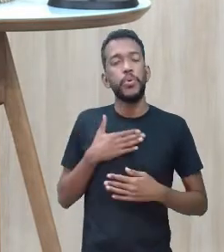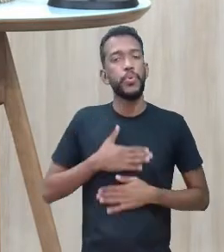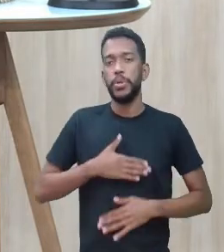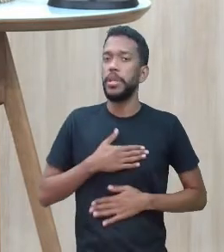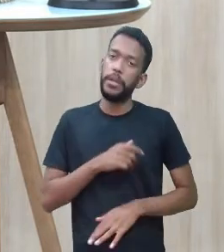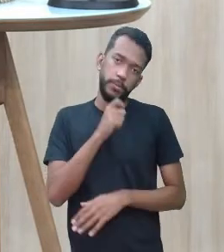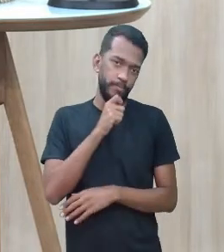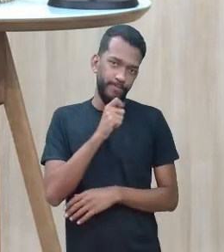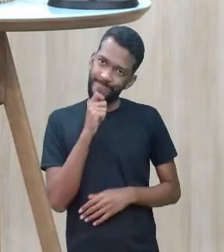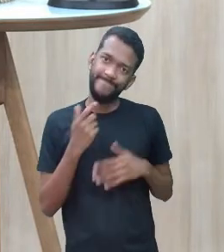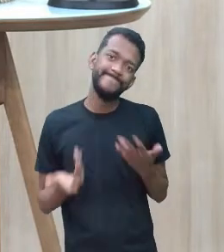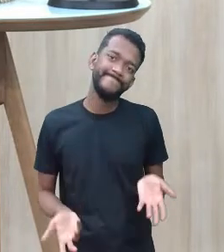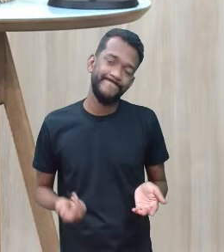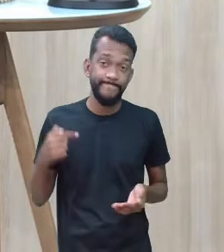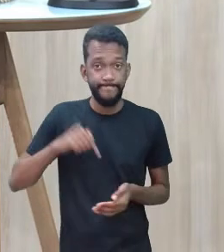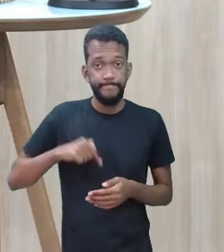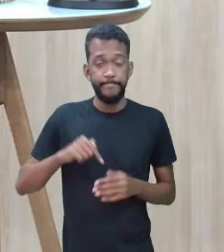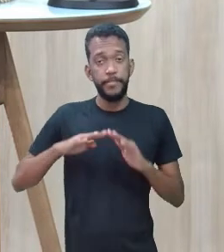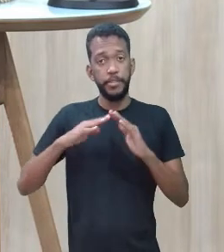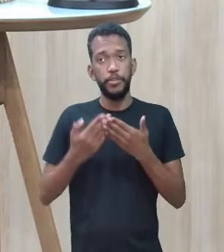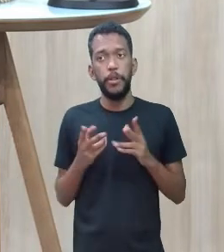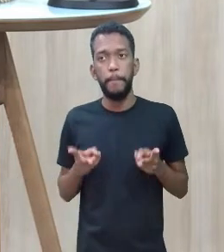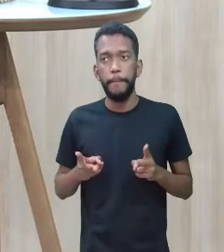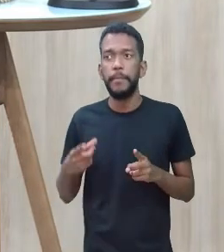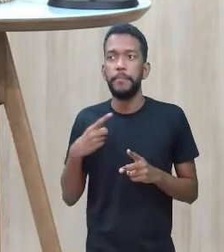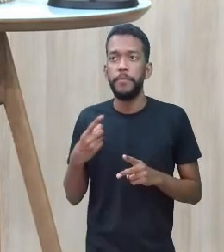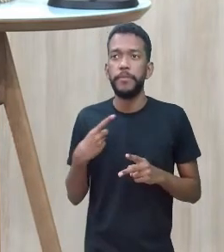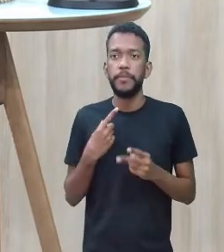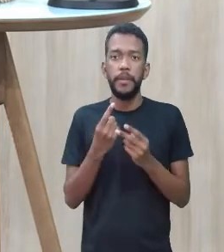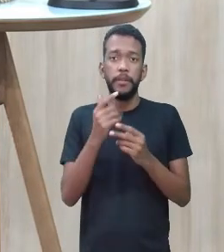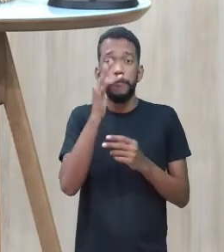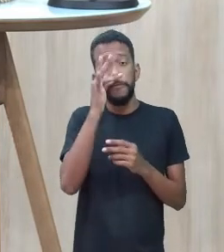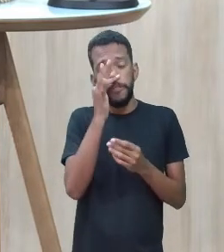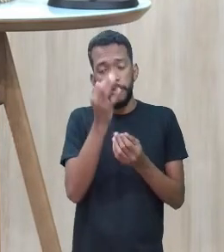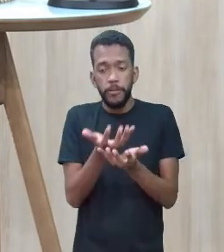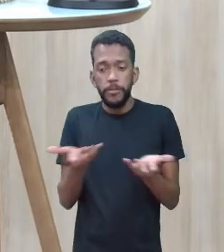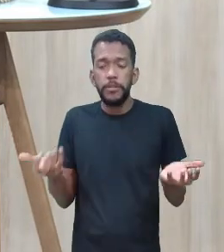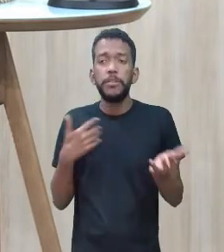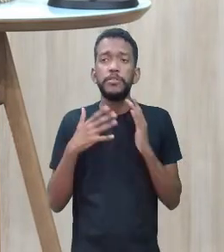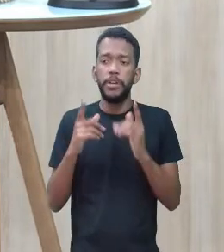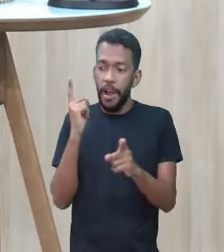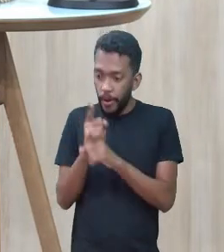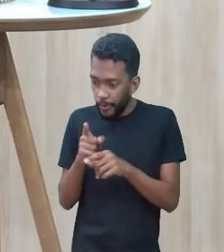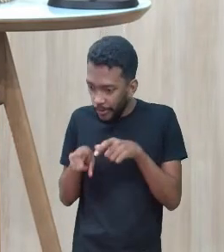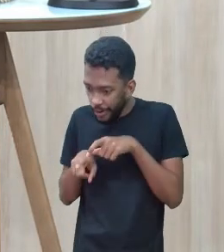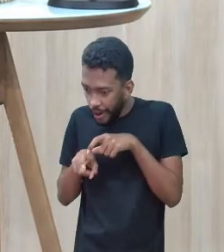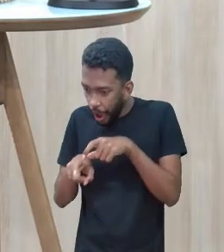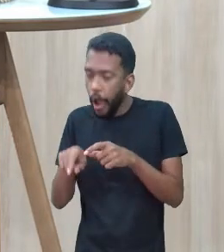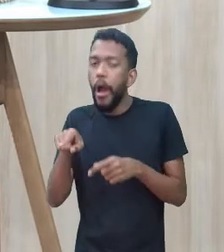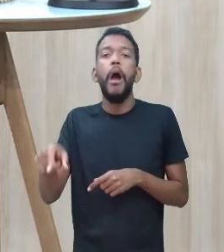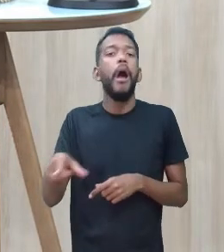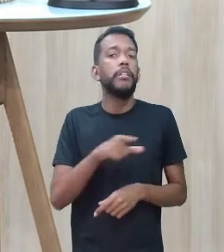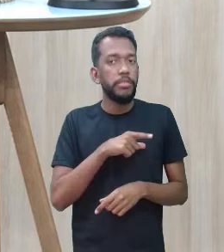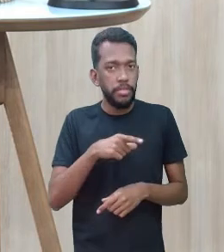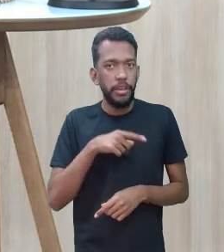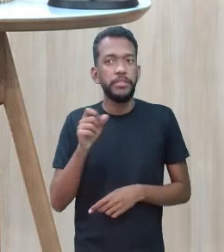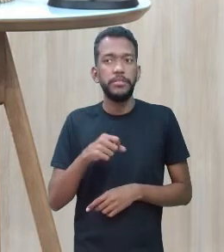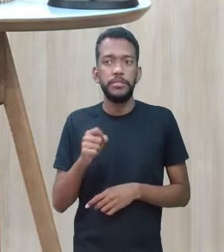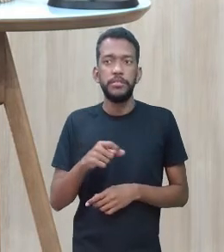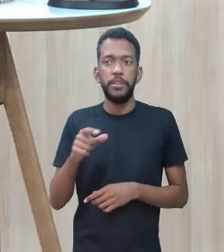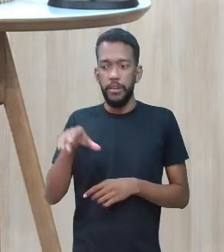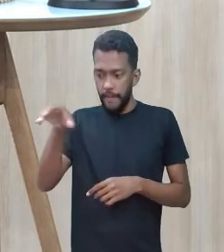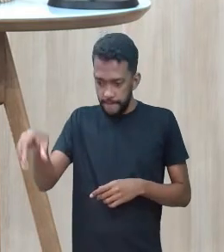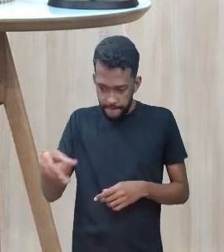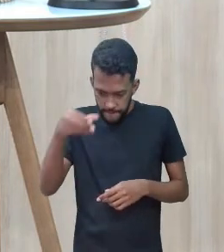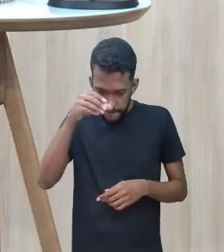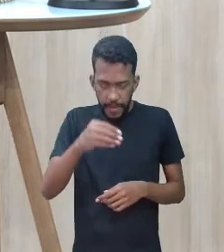determinado cuidado. Aqui na nossa escola mesmo, tem um jardim. Há poucos dias eu encontrei alguns caramujos desse aí. Não guardei para a